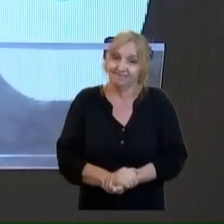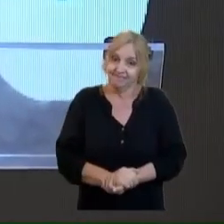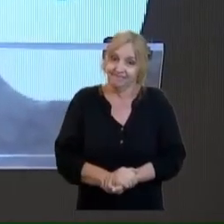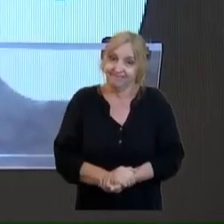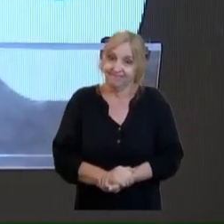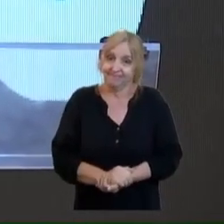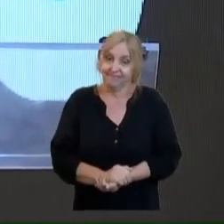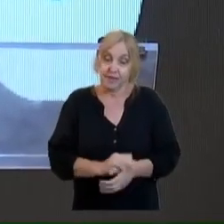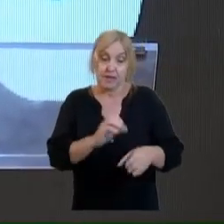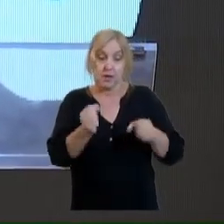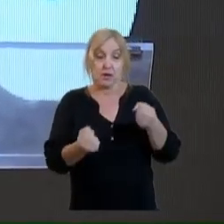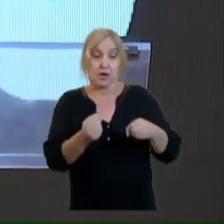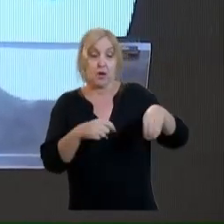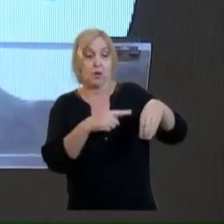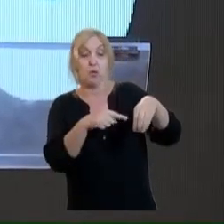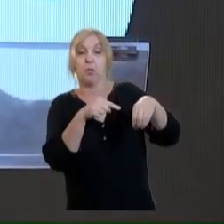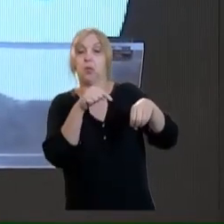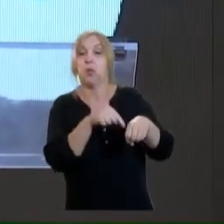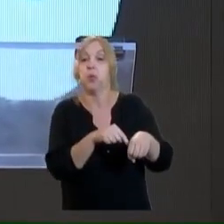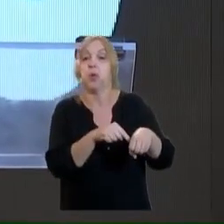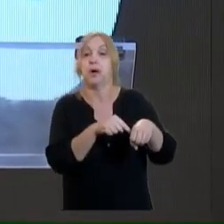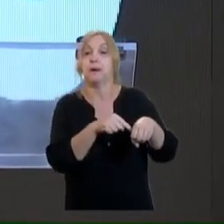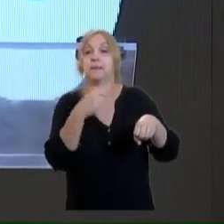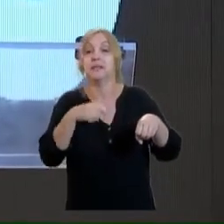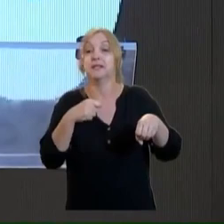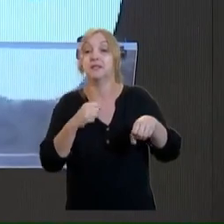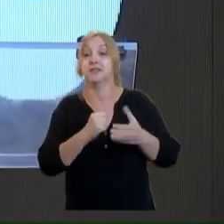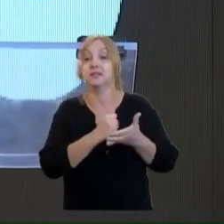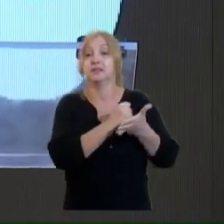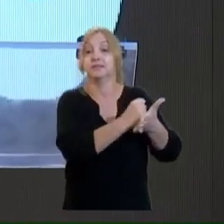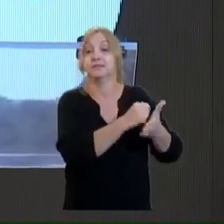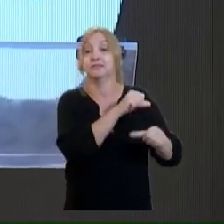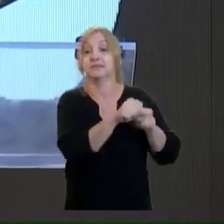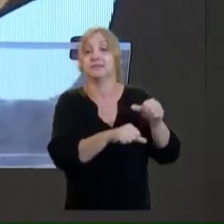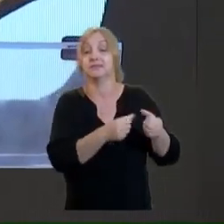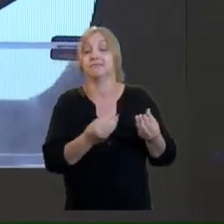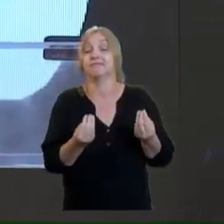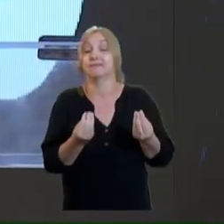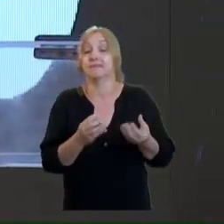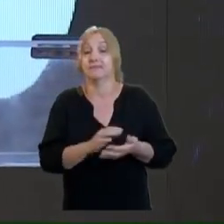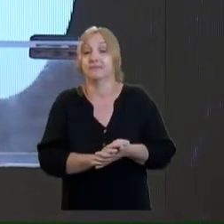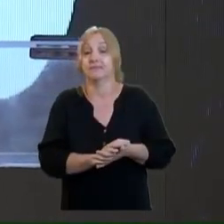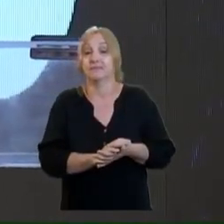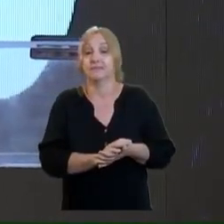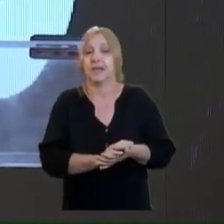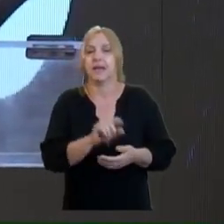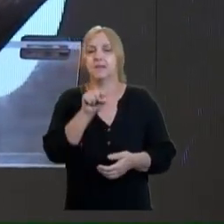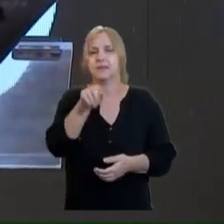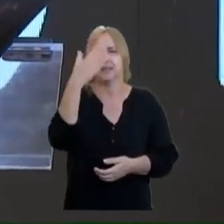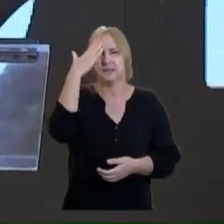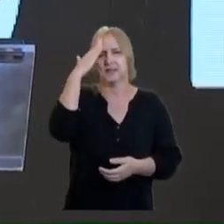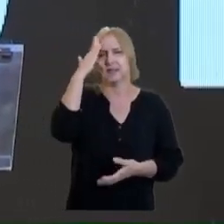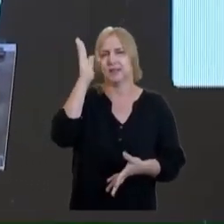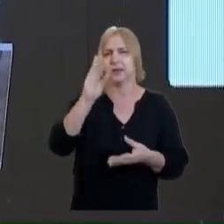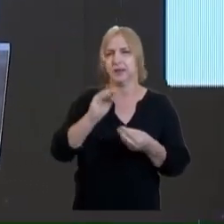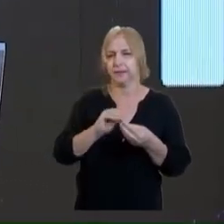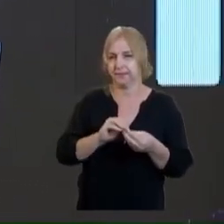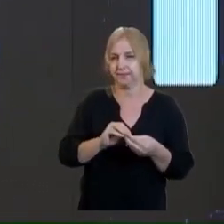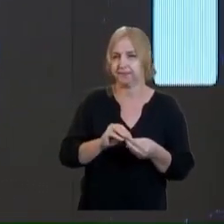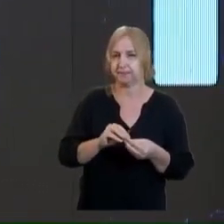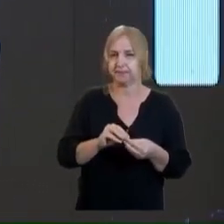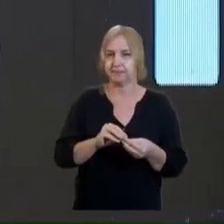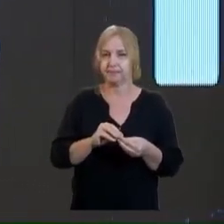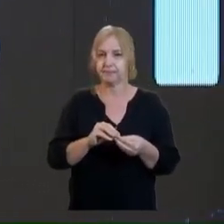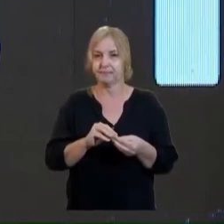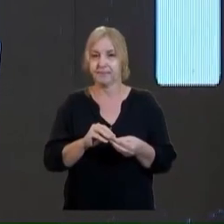O pneu está furado. Precisa de uma solução. Mas algo que você vai sempre entender. Há